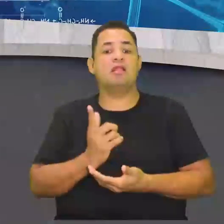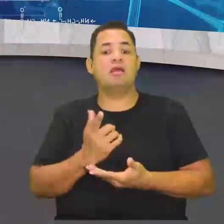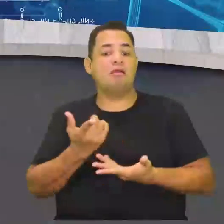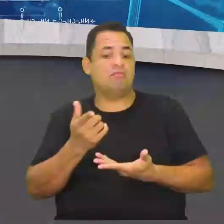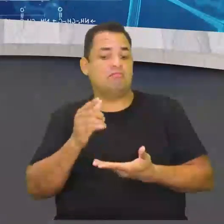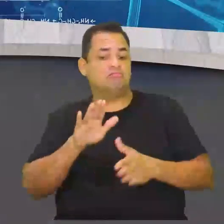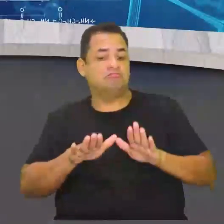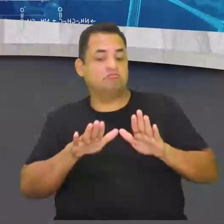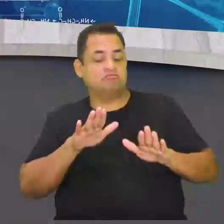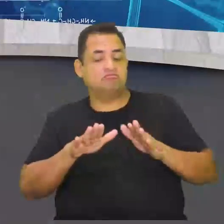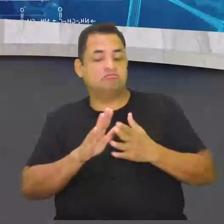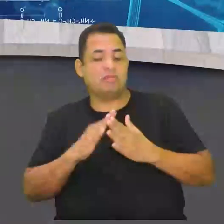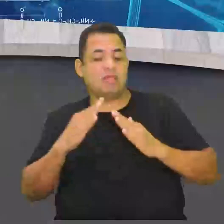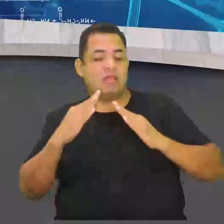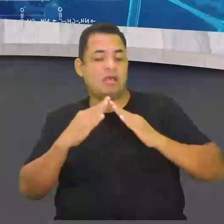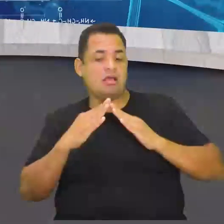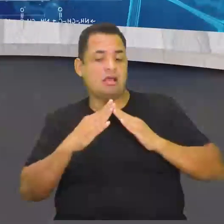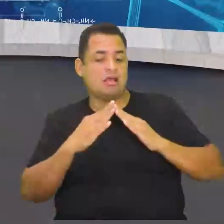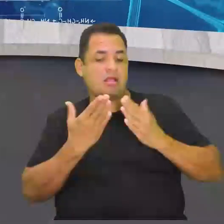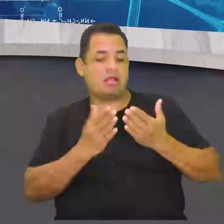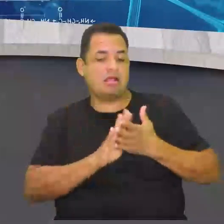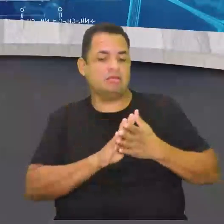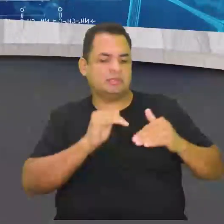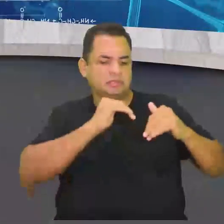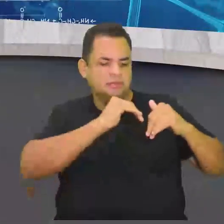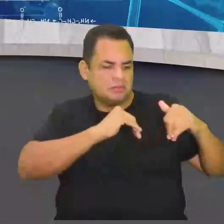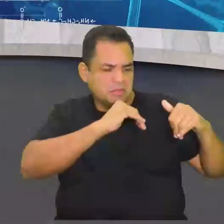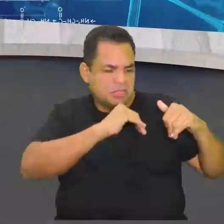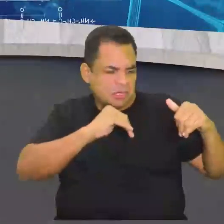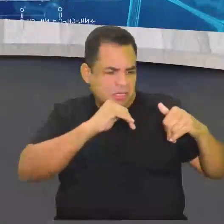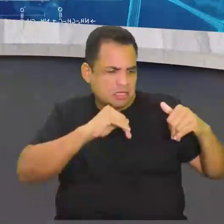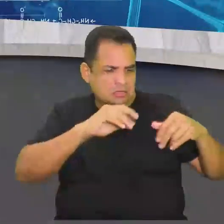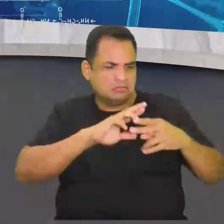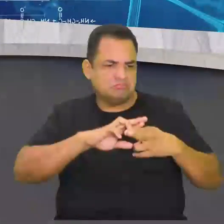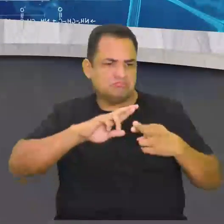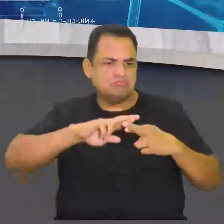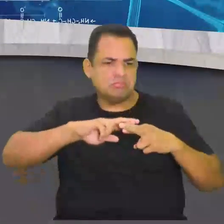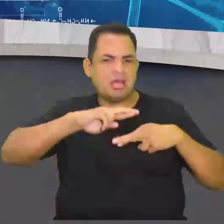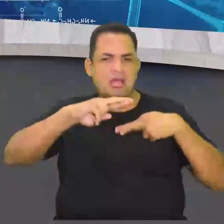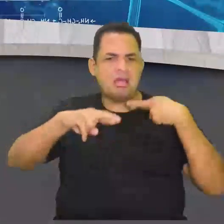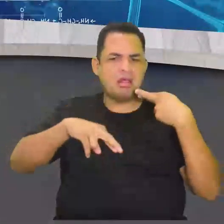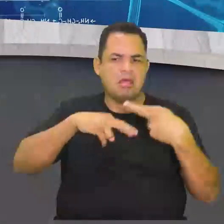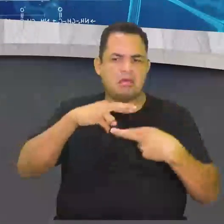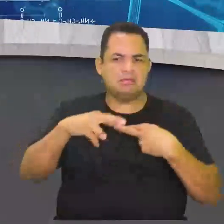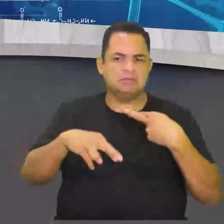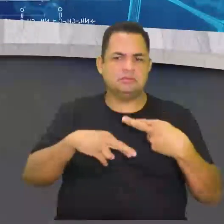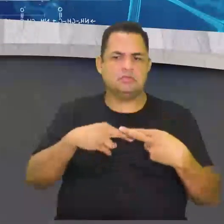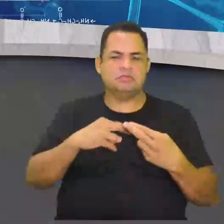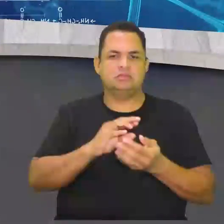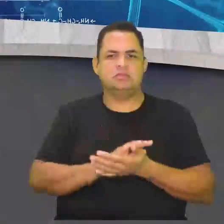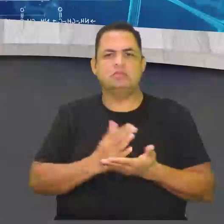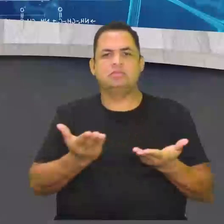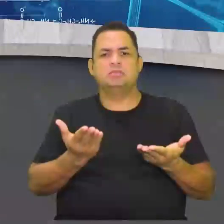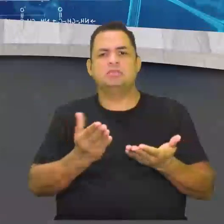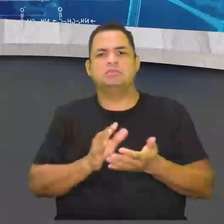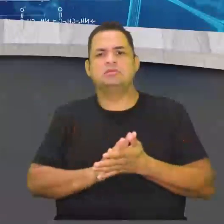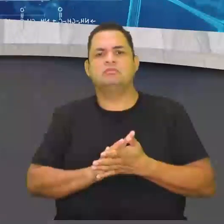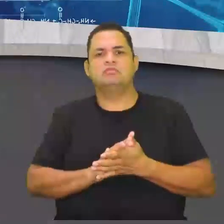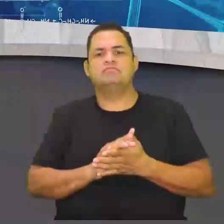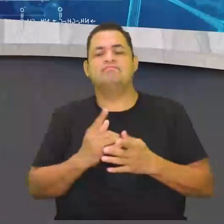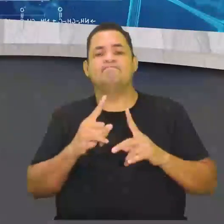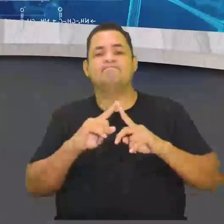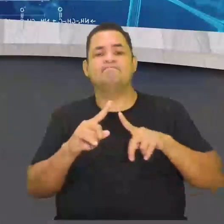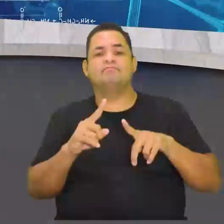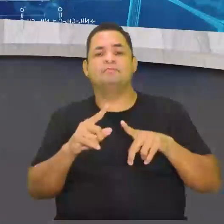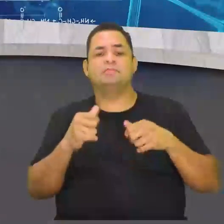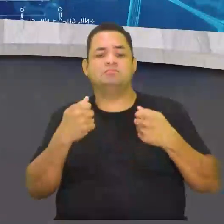casa faz todo aquele separo da reciclagem, né? É legal, é bacana, mas para que isso